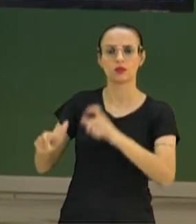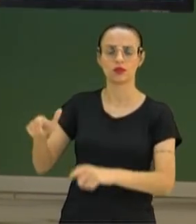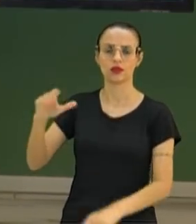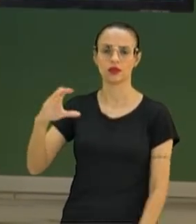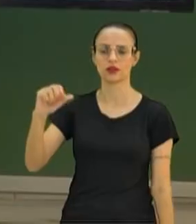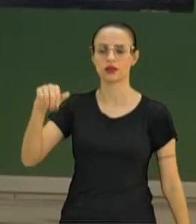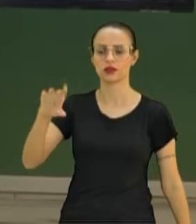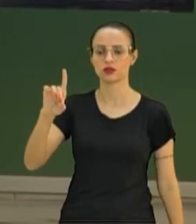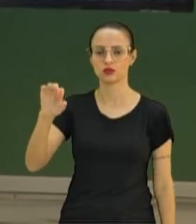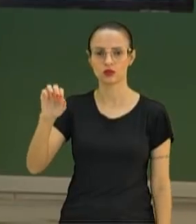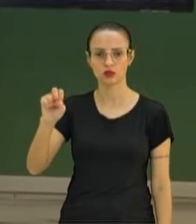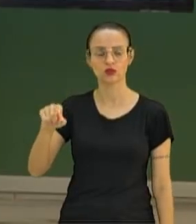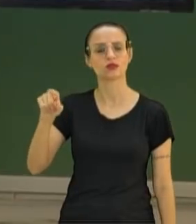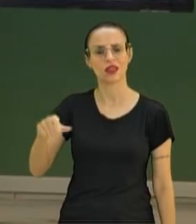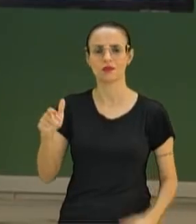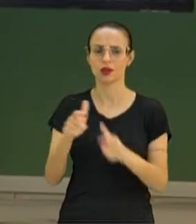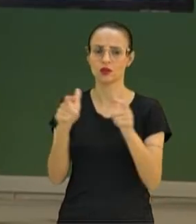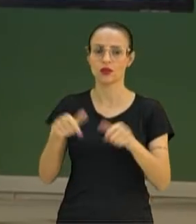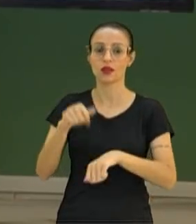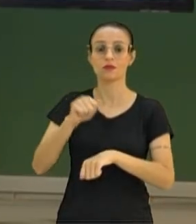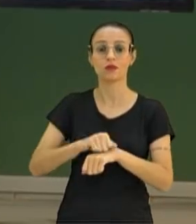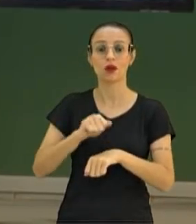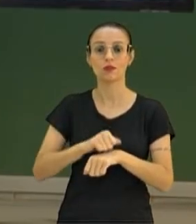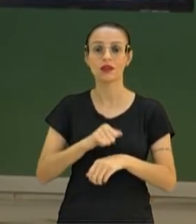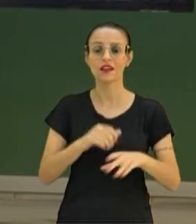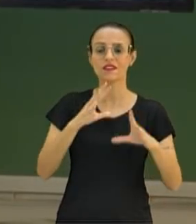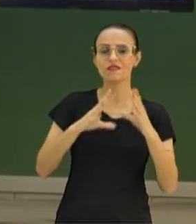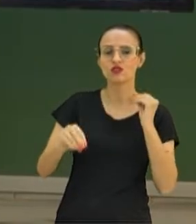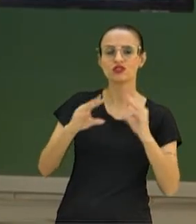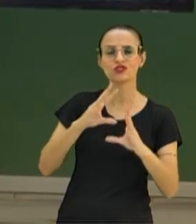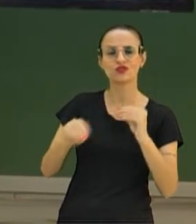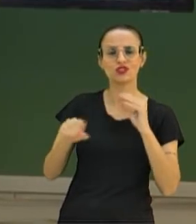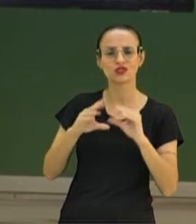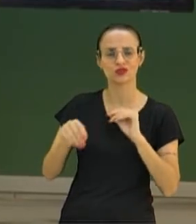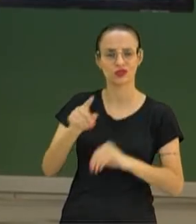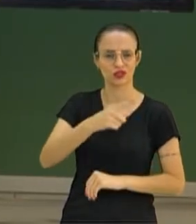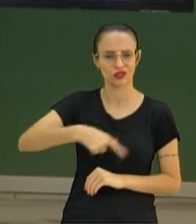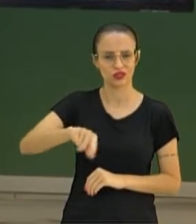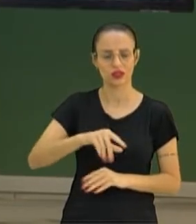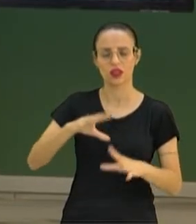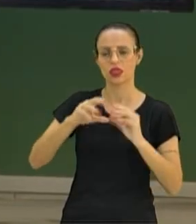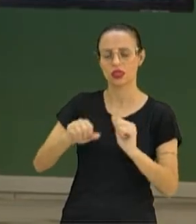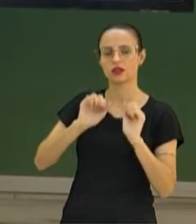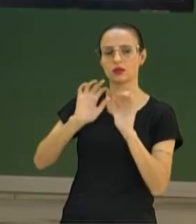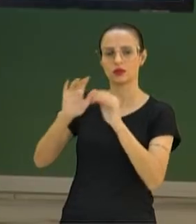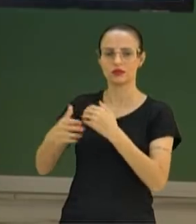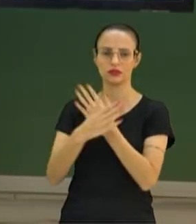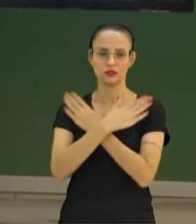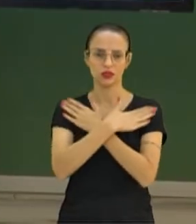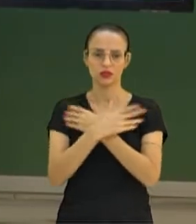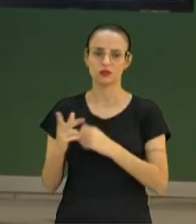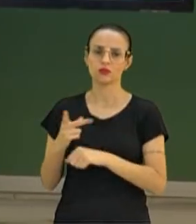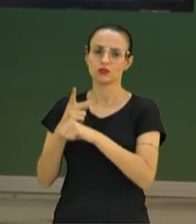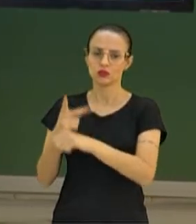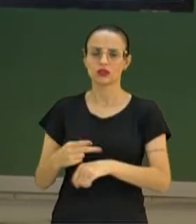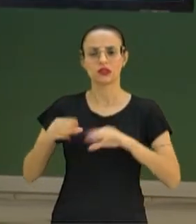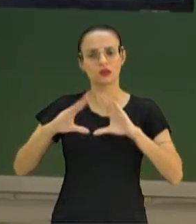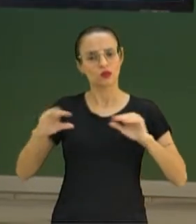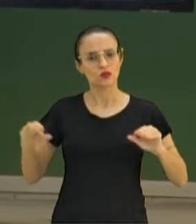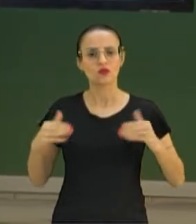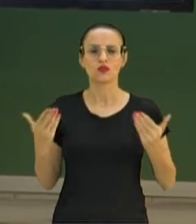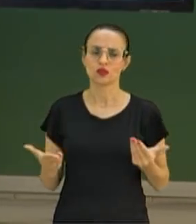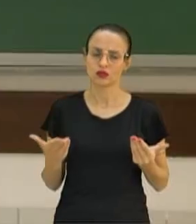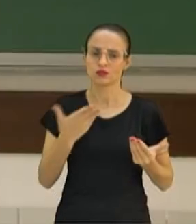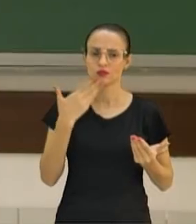sua maioria sertanejos pobres que fugiam dos desmandos dos coronéis, do desemprego em busca de conforto material